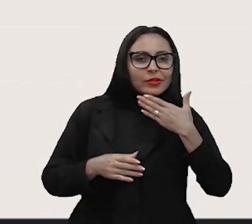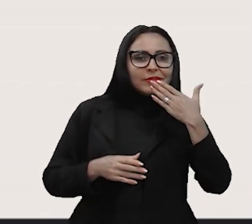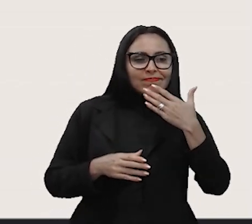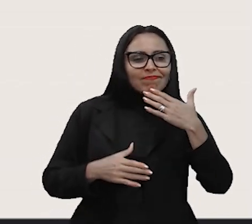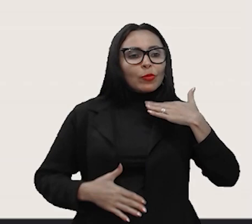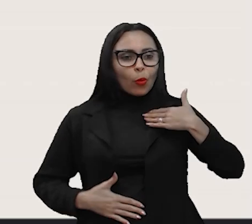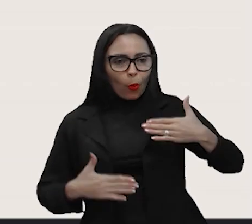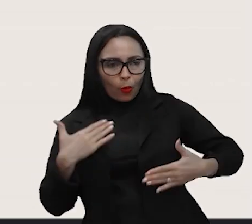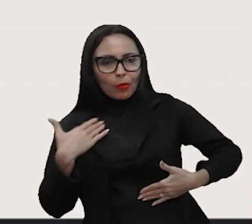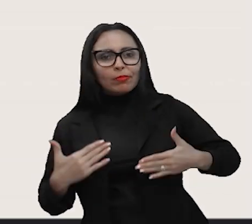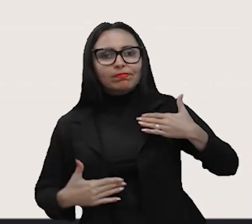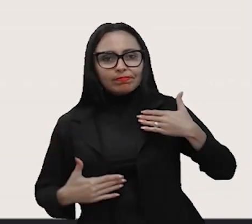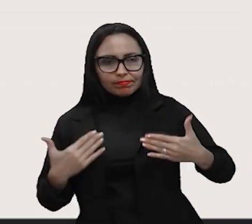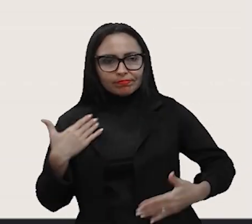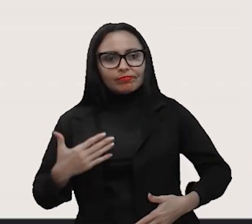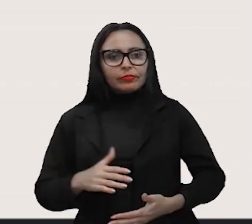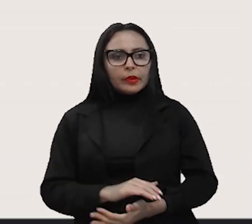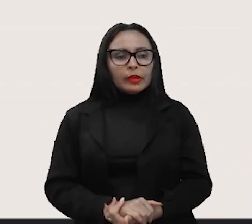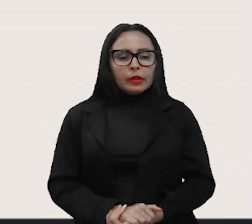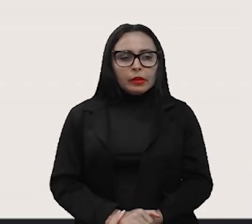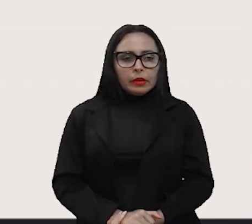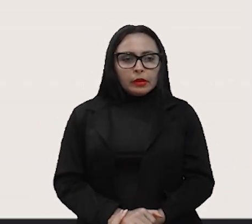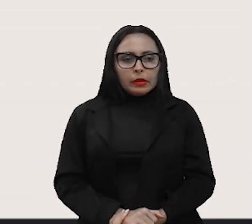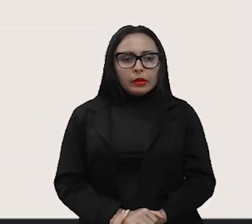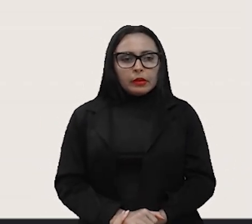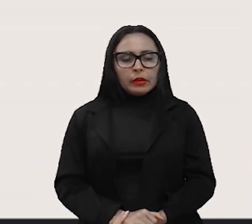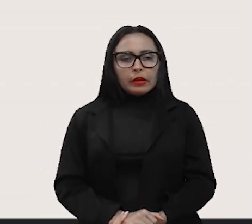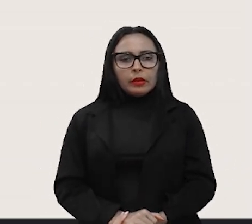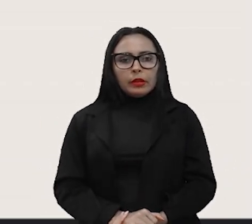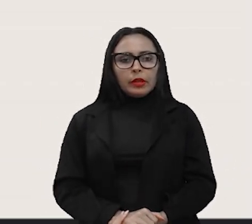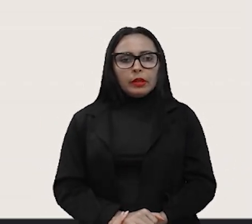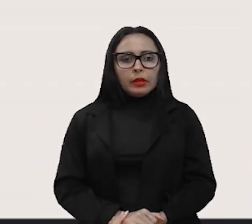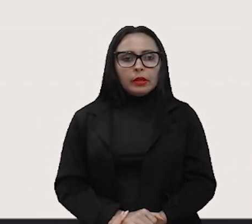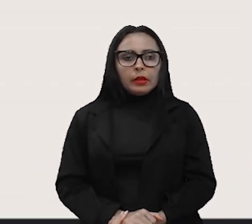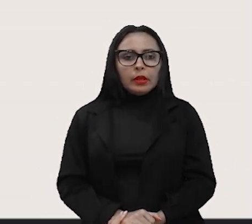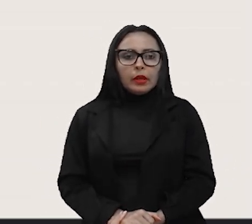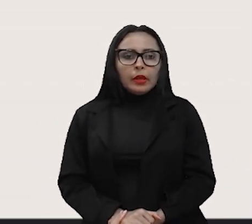do nível de glicose.